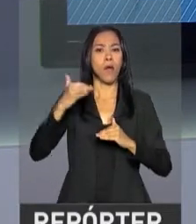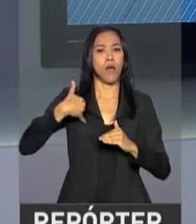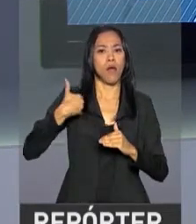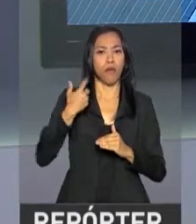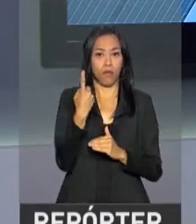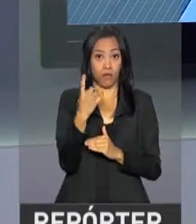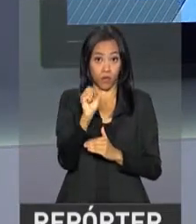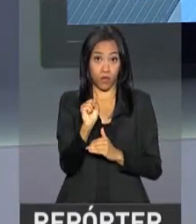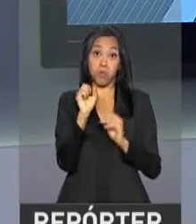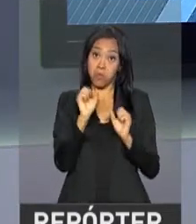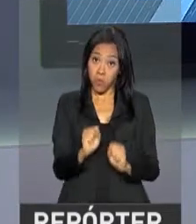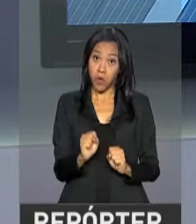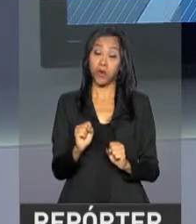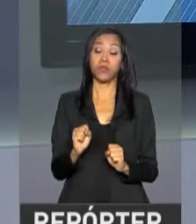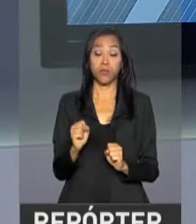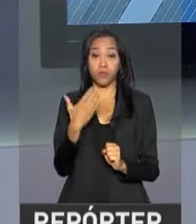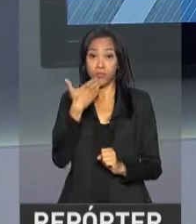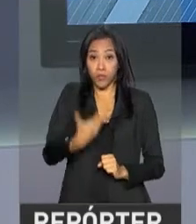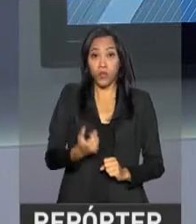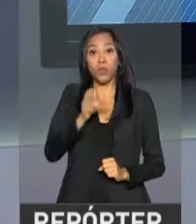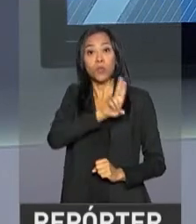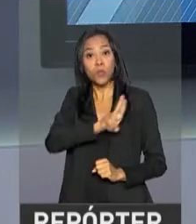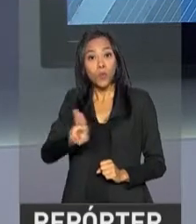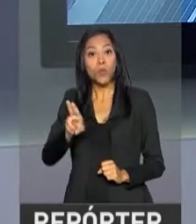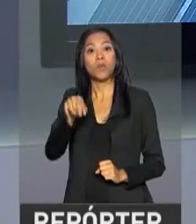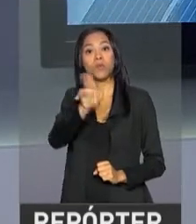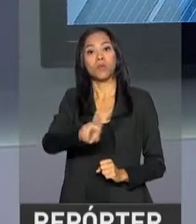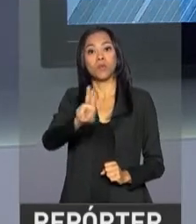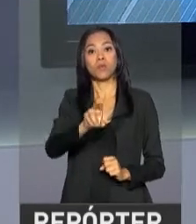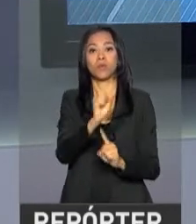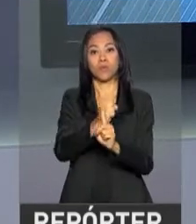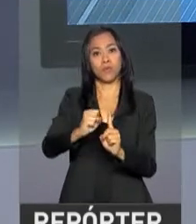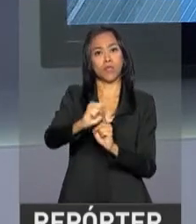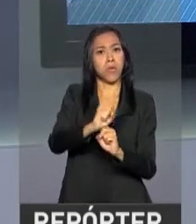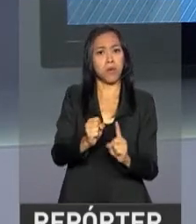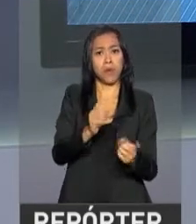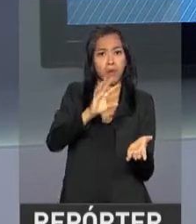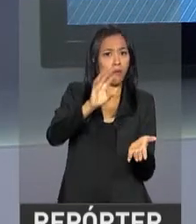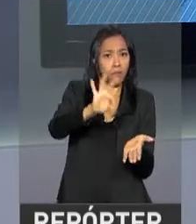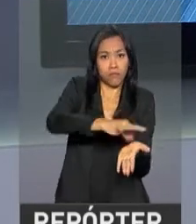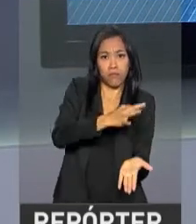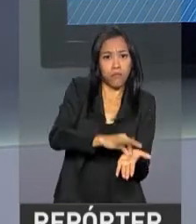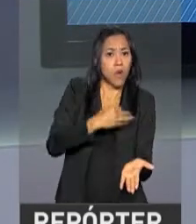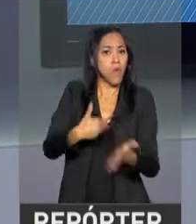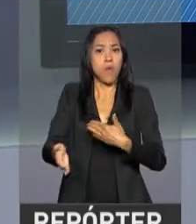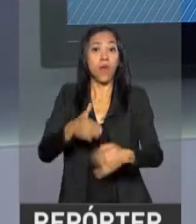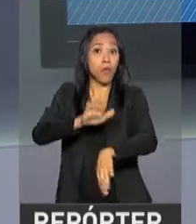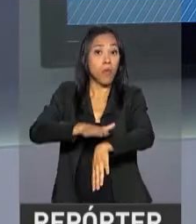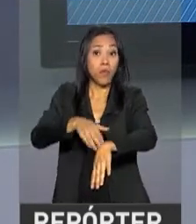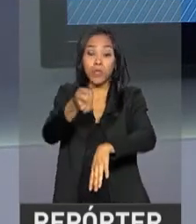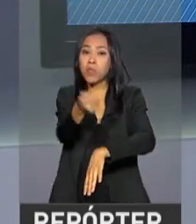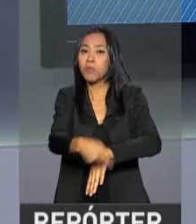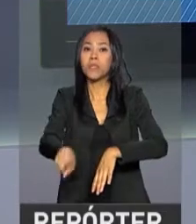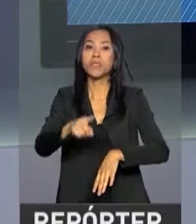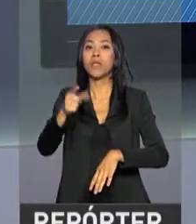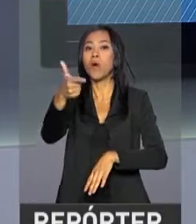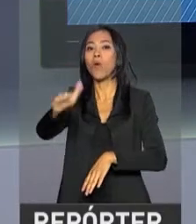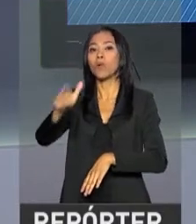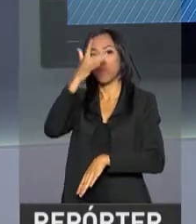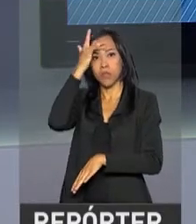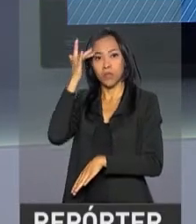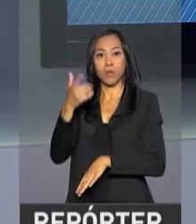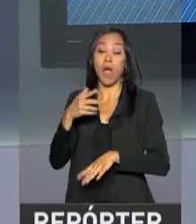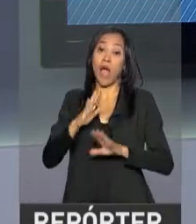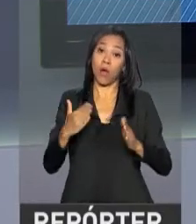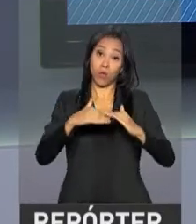podem solicitar o uso do nome social durante a matrícula ou a qualquer momento sem a necessidade de mediação já os